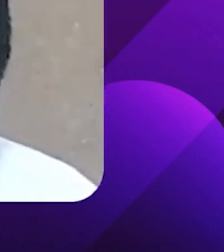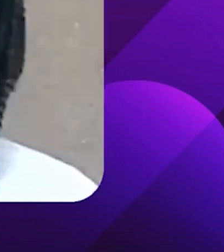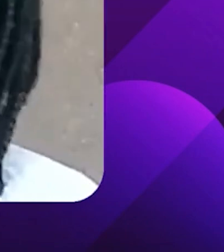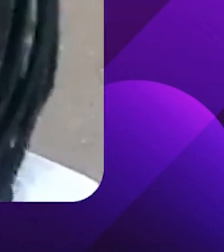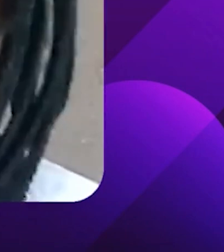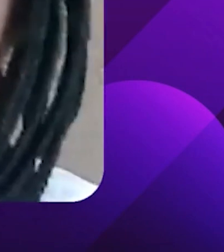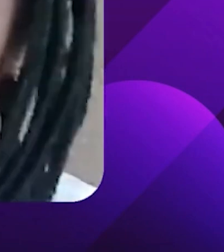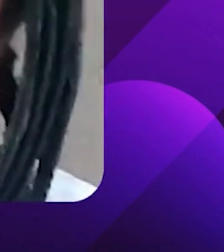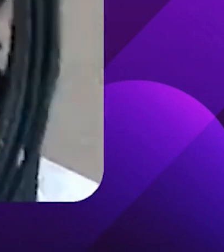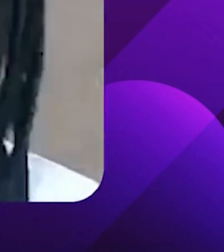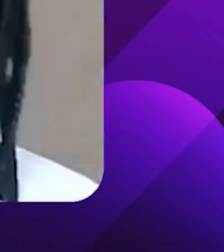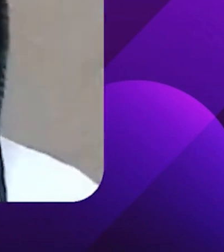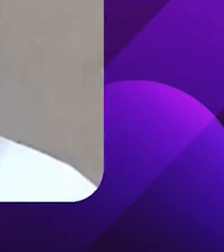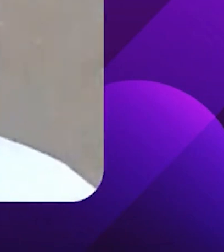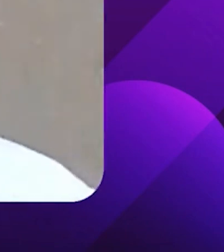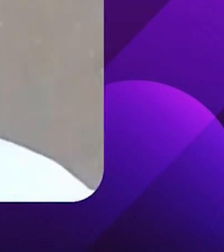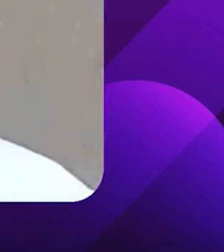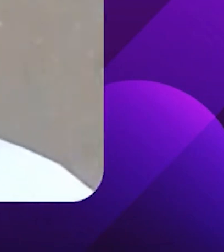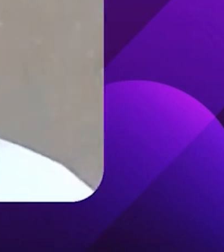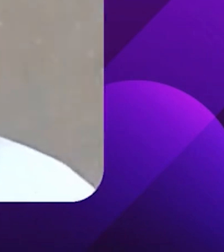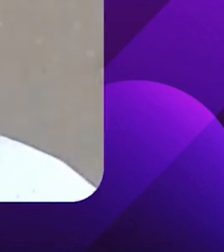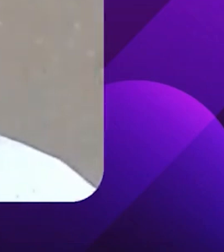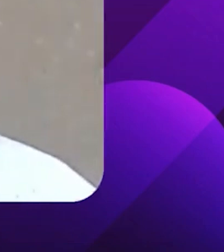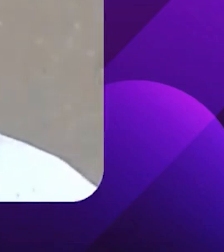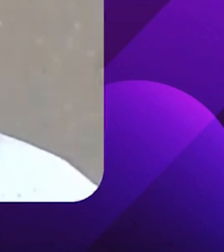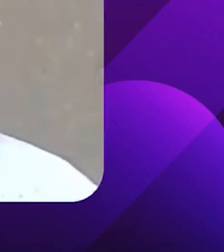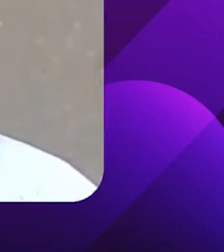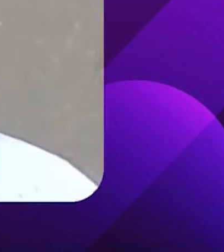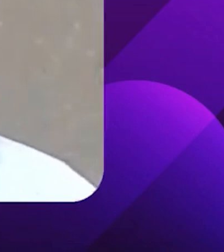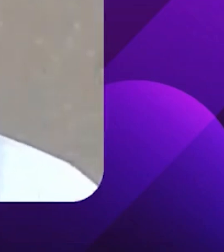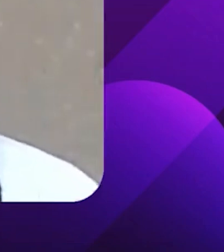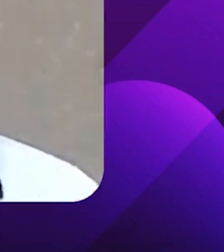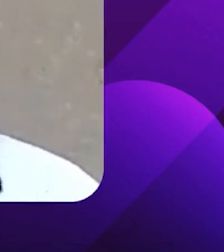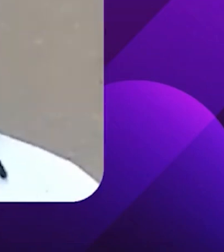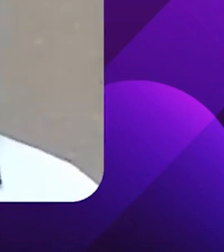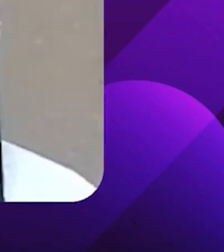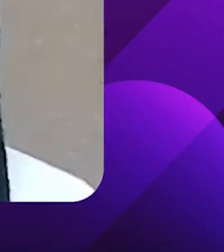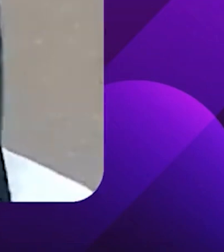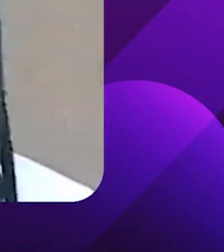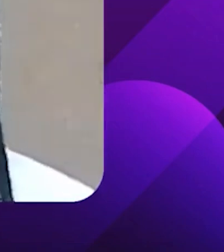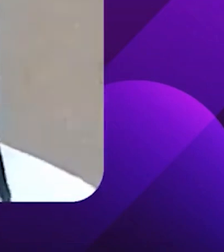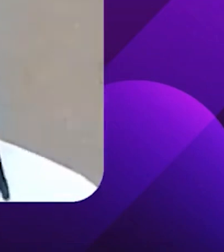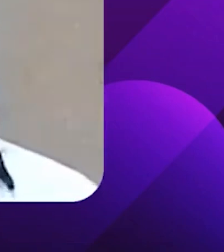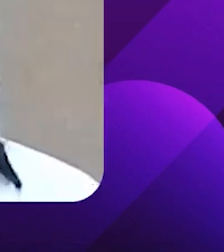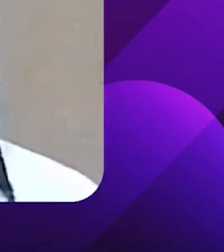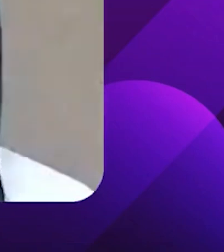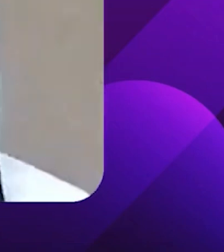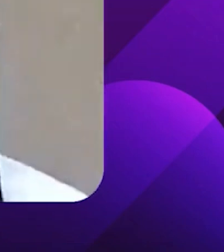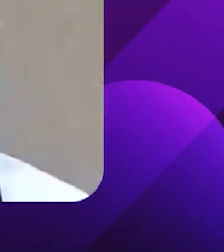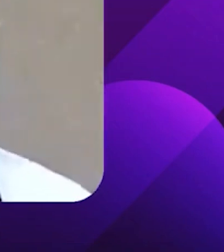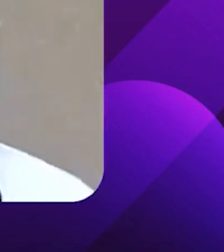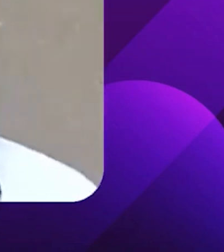de terreiro é onde a tia Seata, por exemplo, fazia os sambas, e lá não acontecia só samba, lá